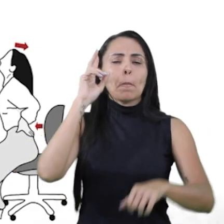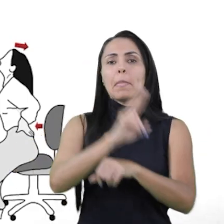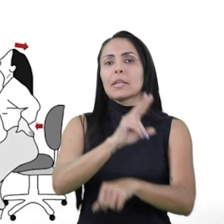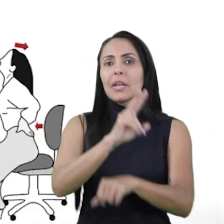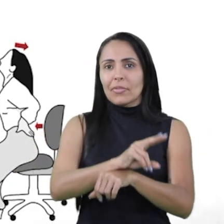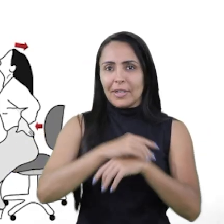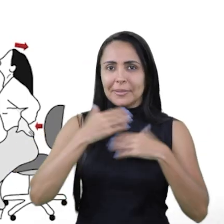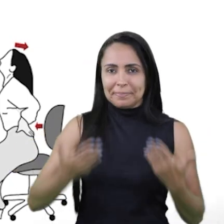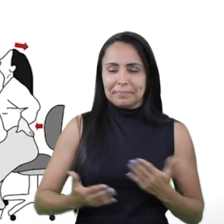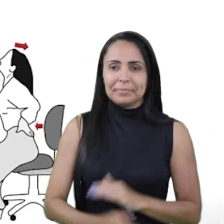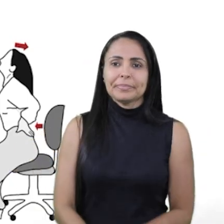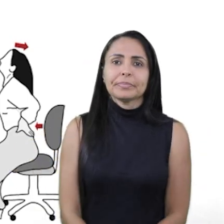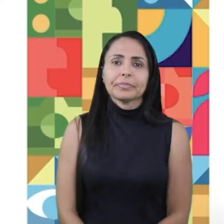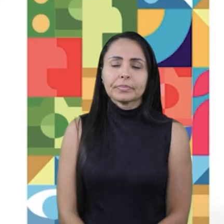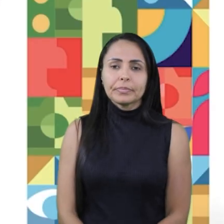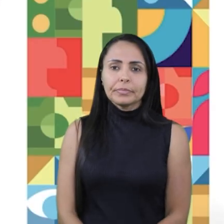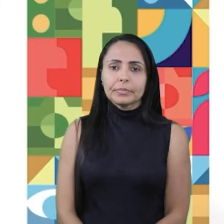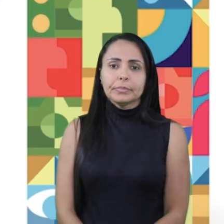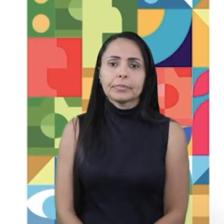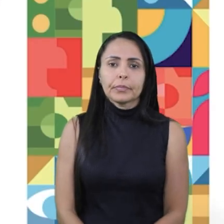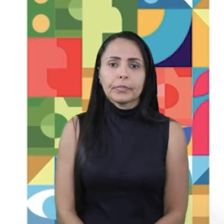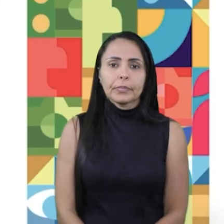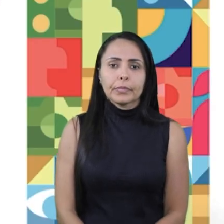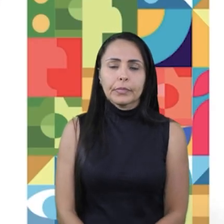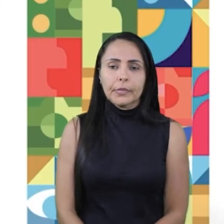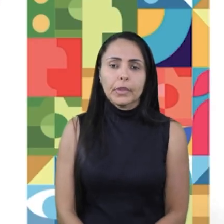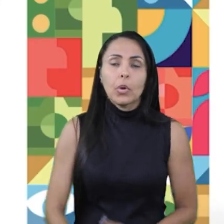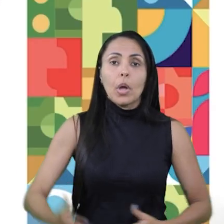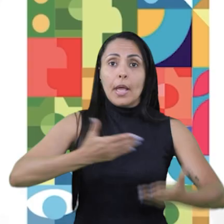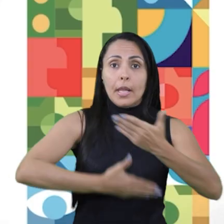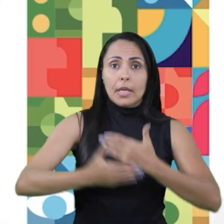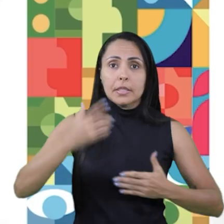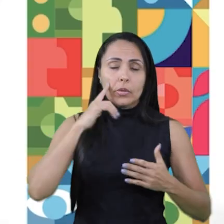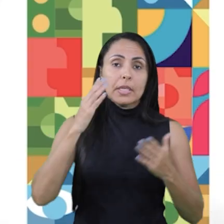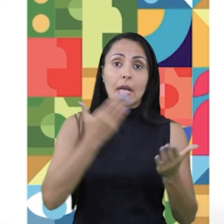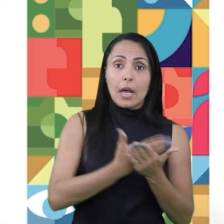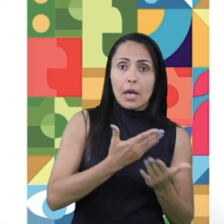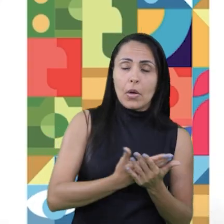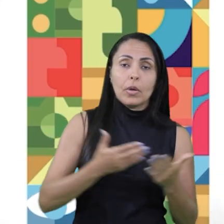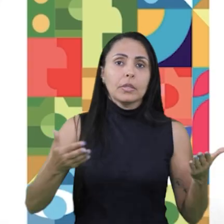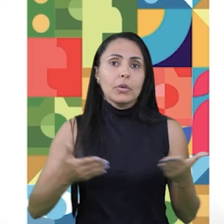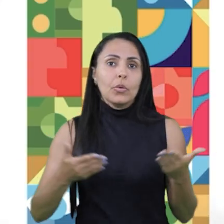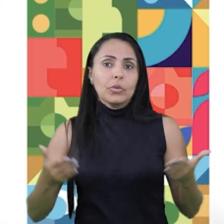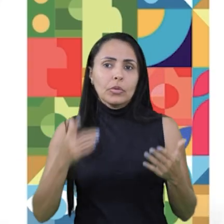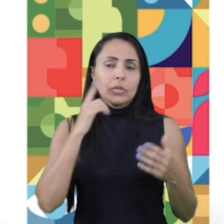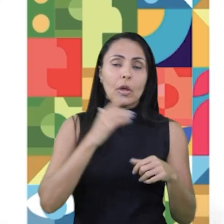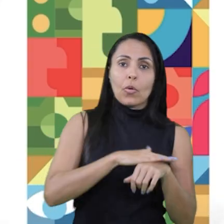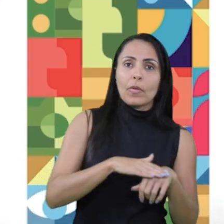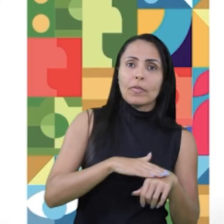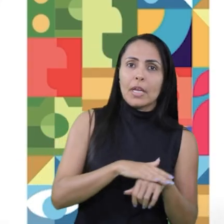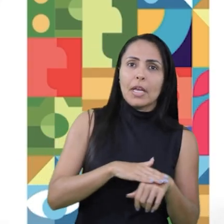mão aqui para ela não ficar com ciúme. Pronto, gente. Com relação à questão dessa nossa aula de ergonomia, né, a nossa conversa ela